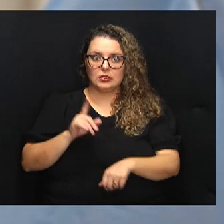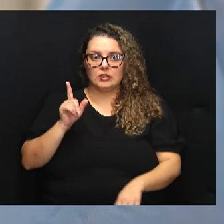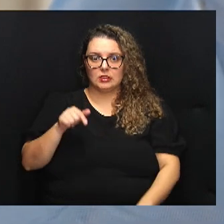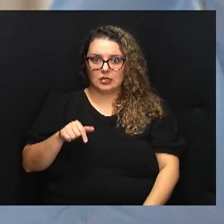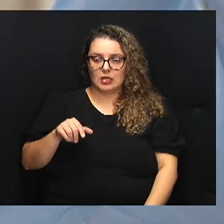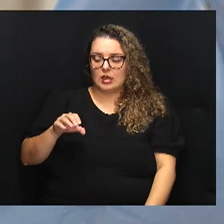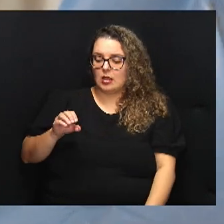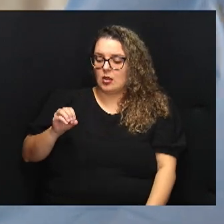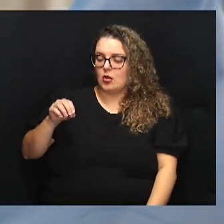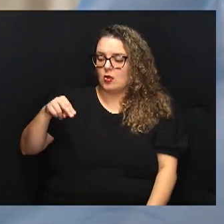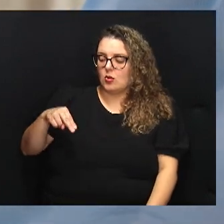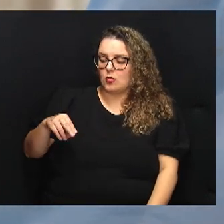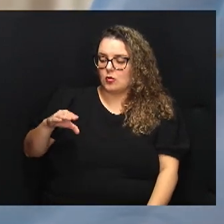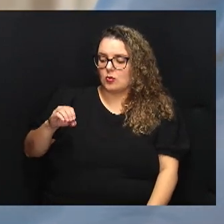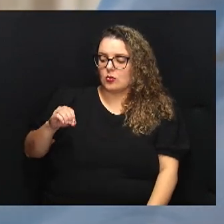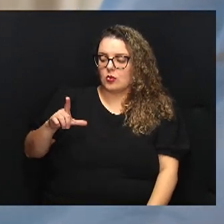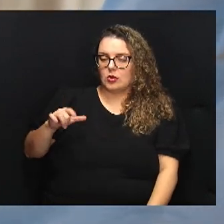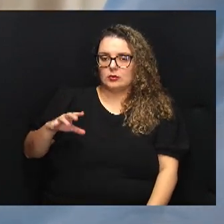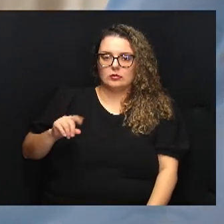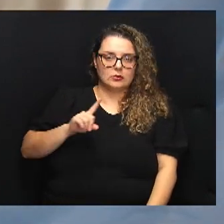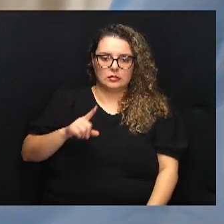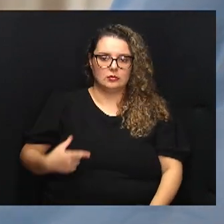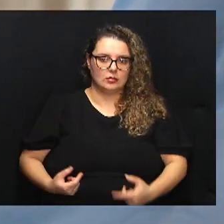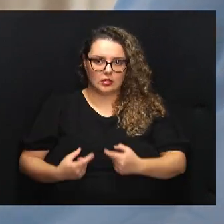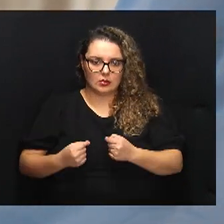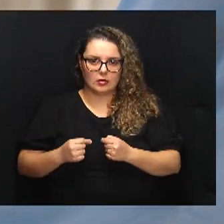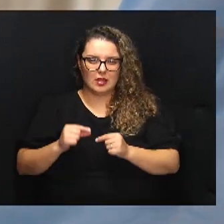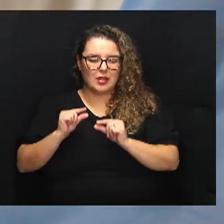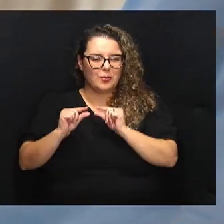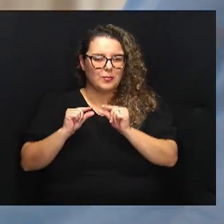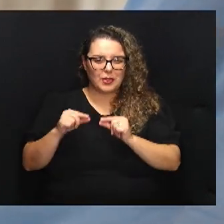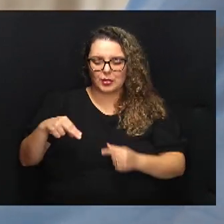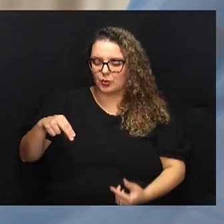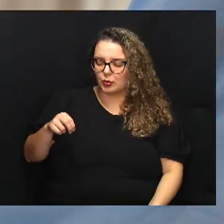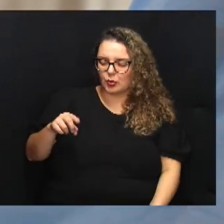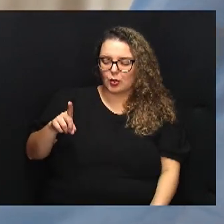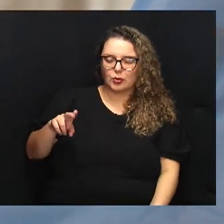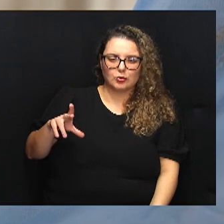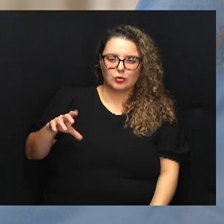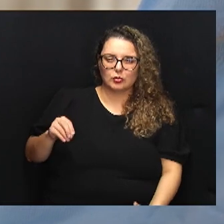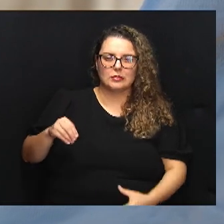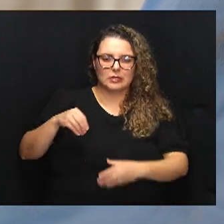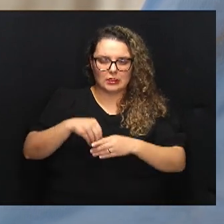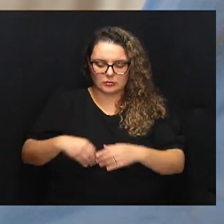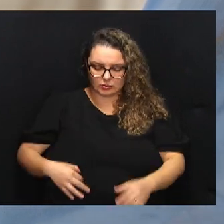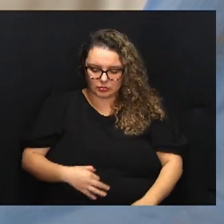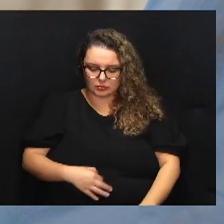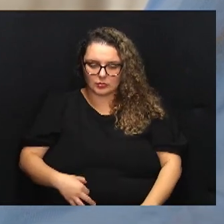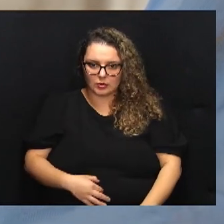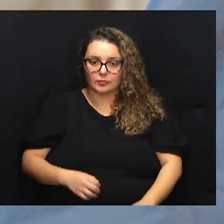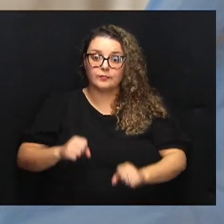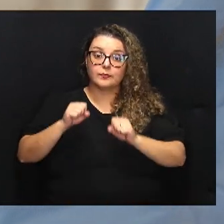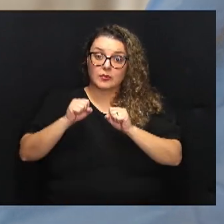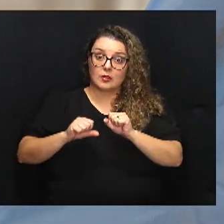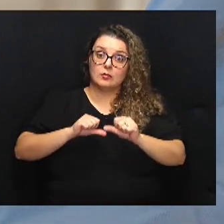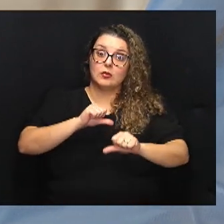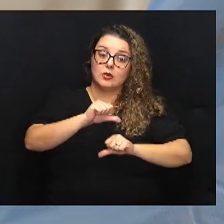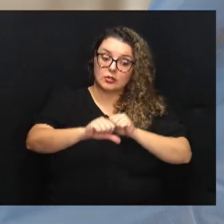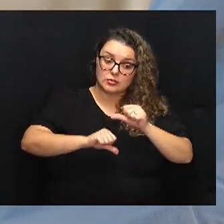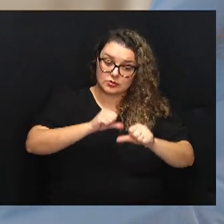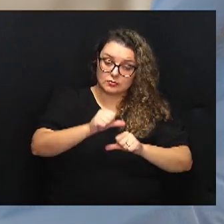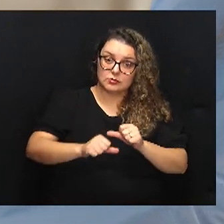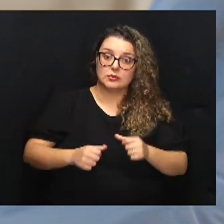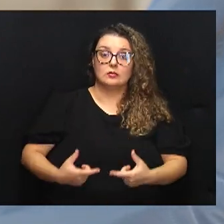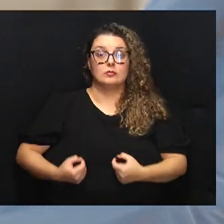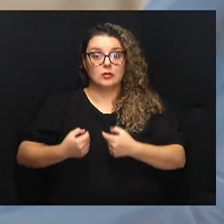pólipo, que não é câncer, nada mais é do que um pequeno nódulo dentro do intestino, mas que pode virar um câncer durante a vida,